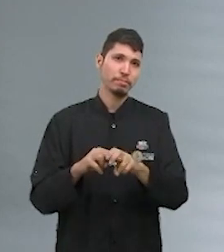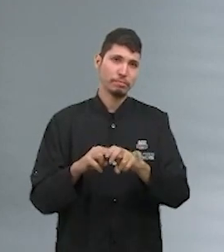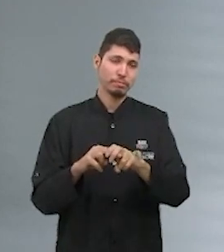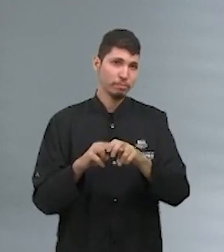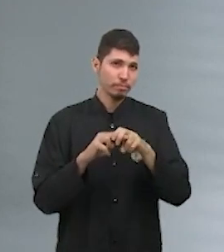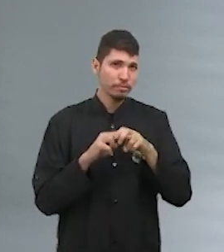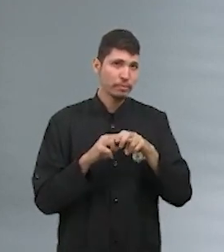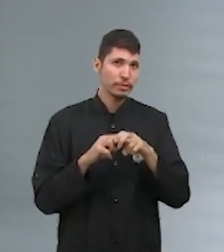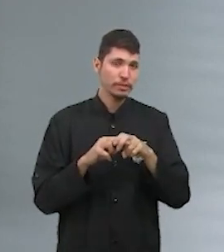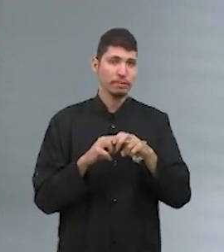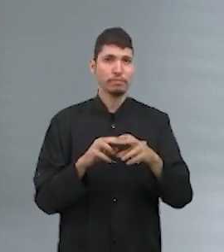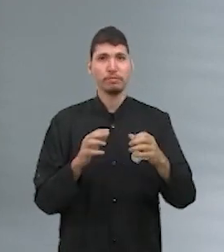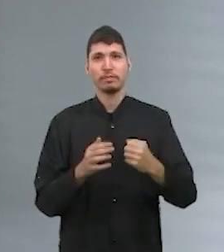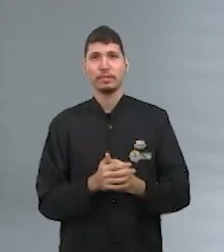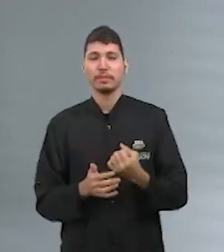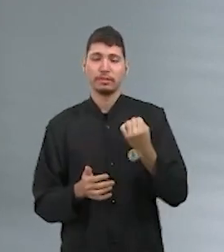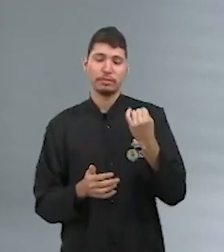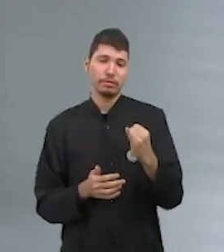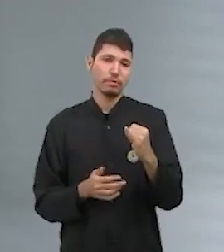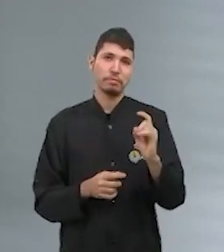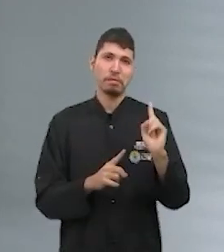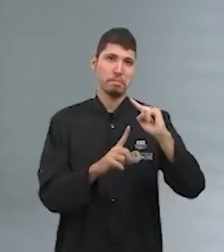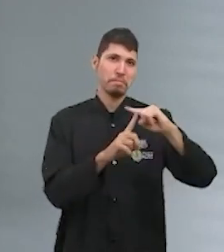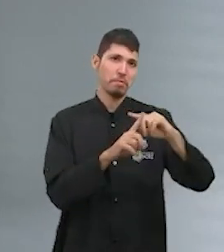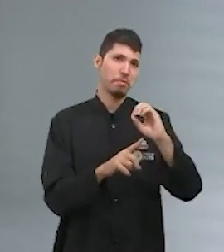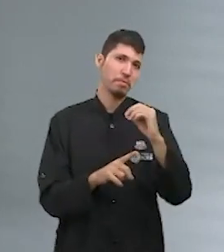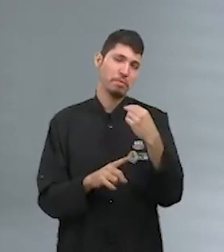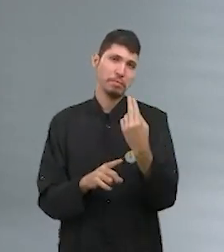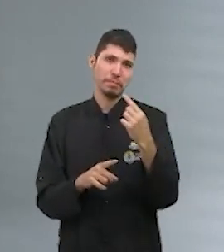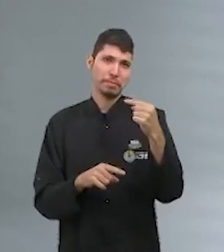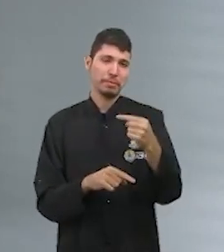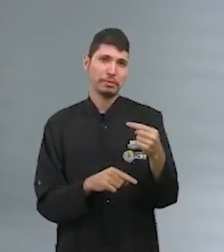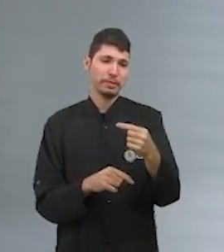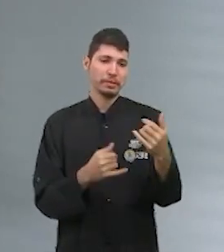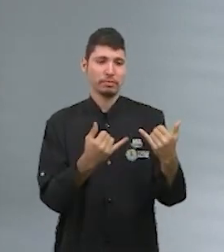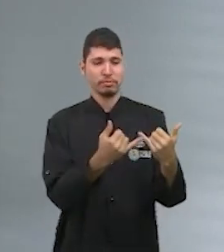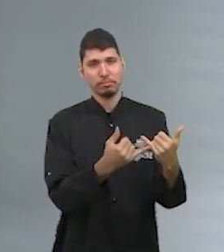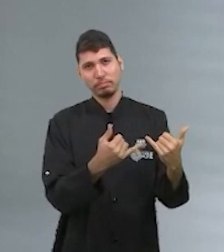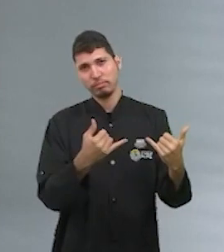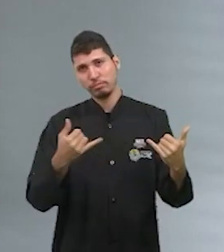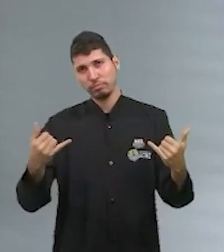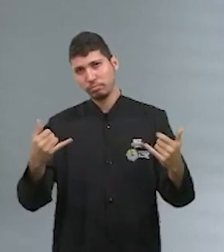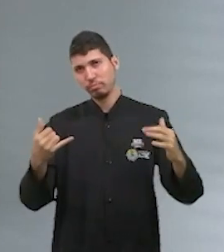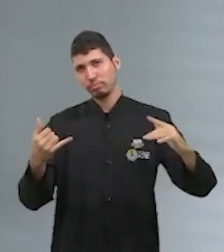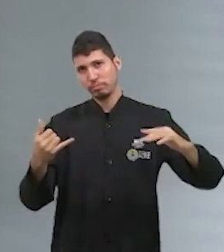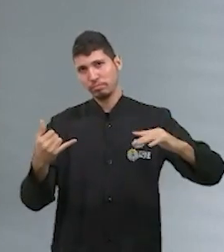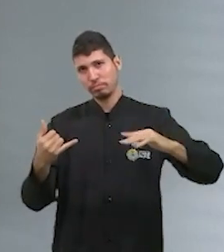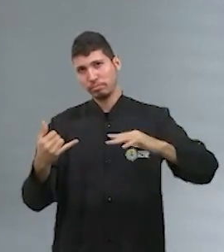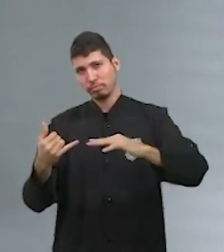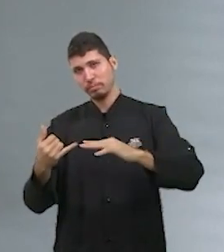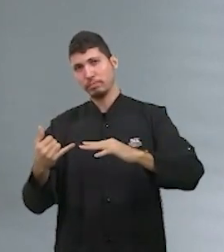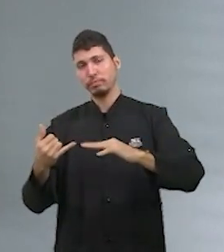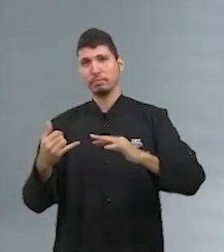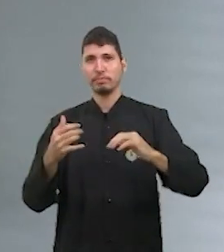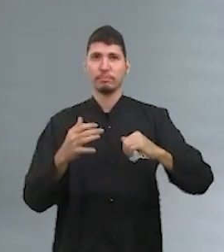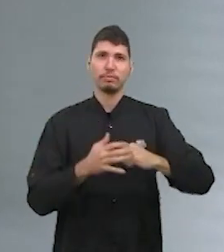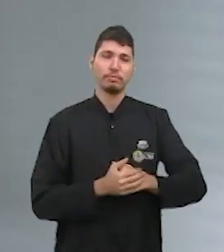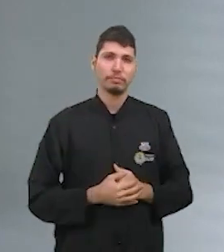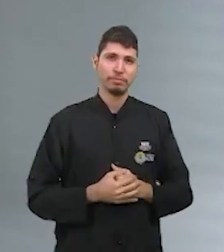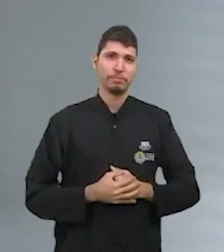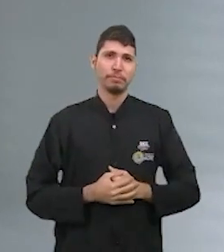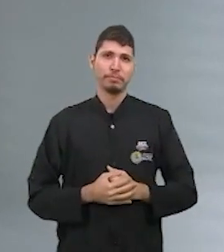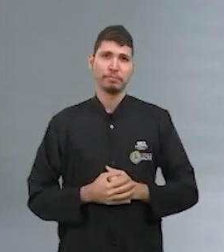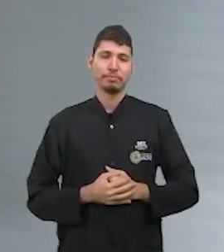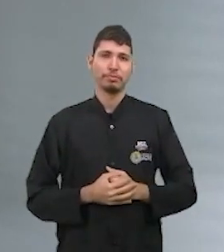carga elétrica, como vai se comportar aí nosso circuito, né? A passagem da nossa corrente, das cargas elétricas,